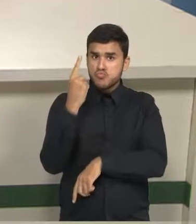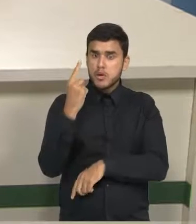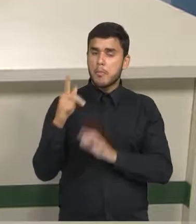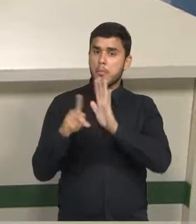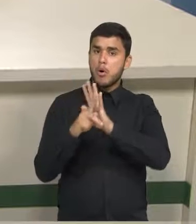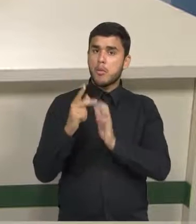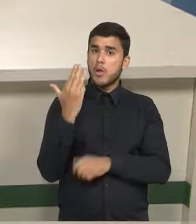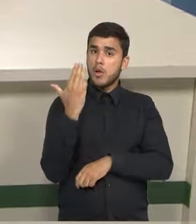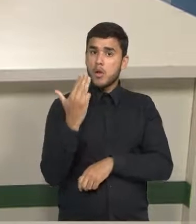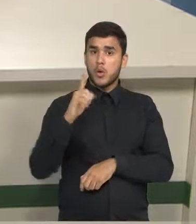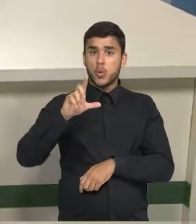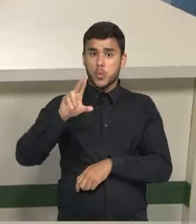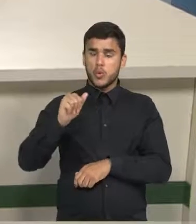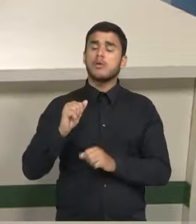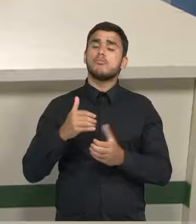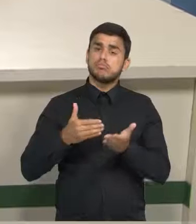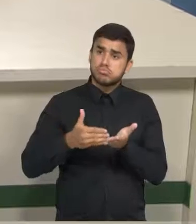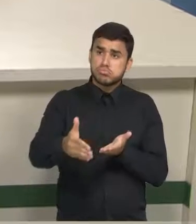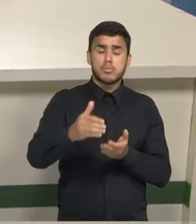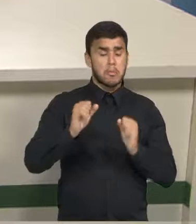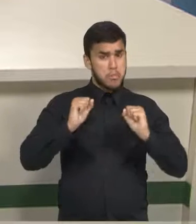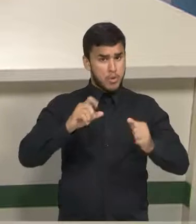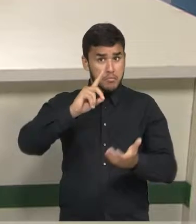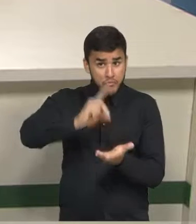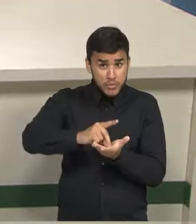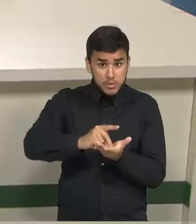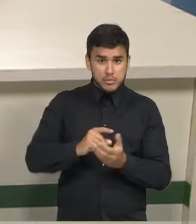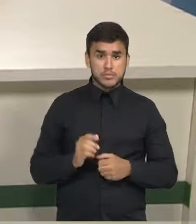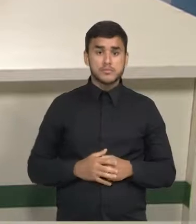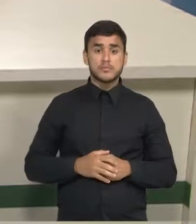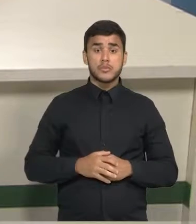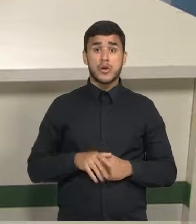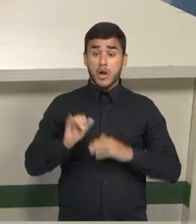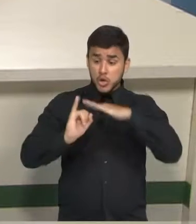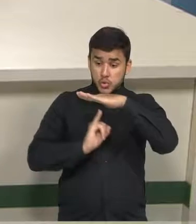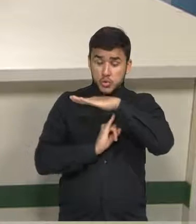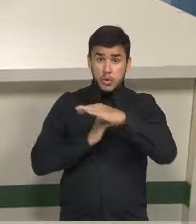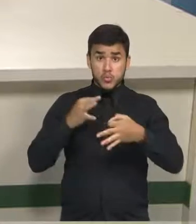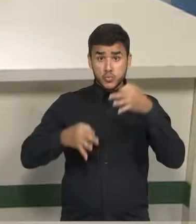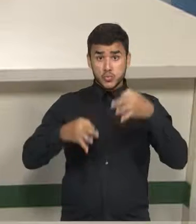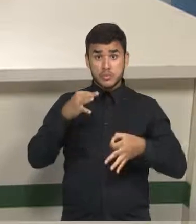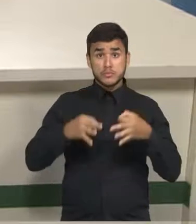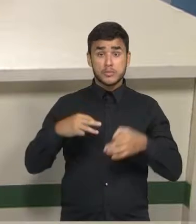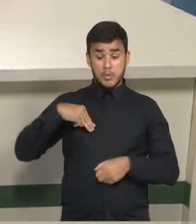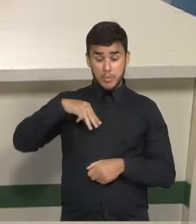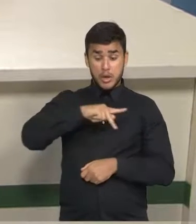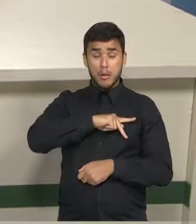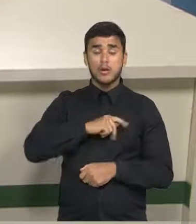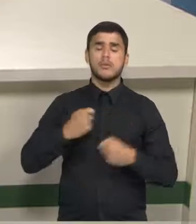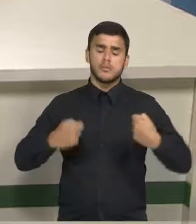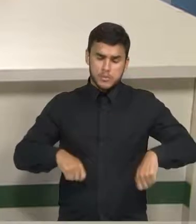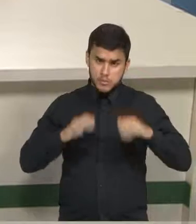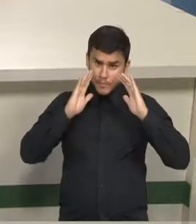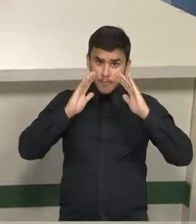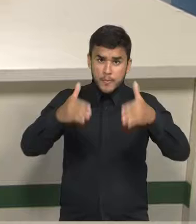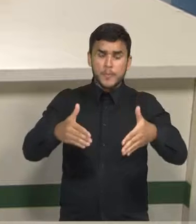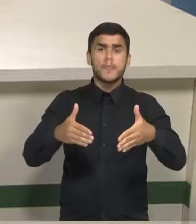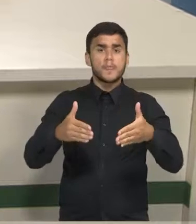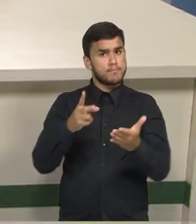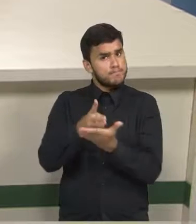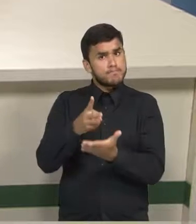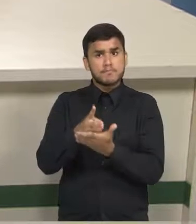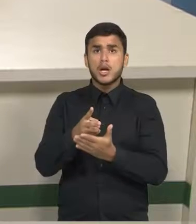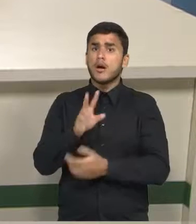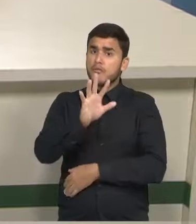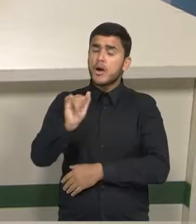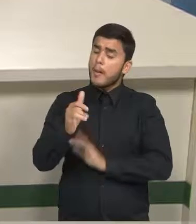de segunda instância. Abre aspas, a frase dela é essa. Como instituição de justiça, o Ministério Público tem agido e pretende